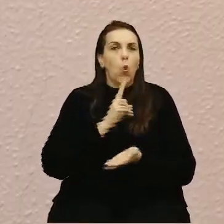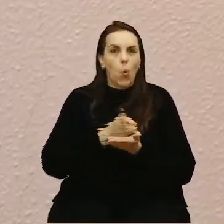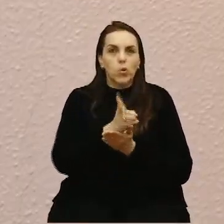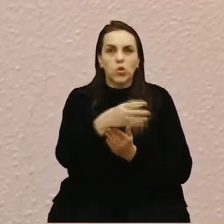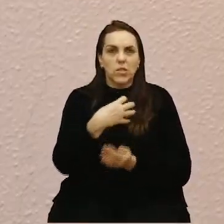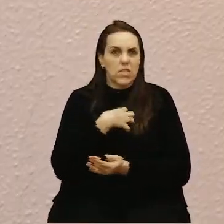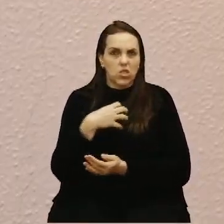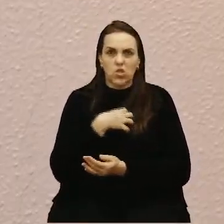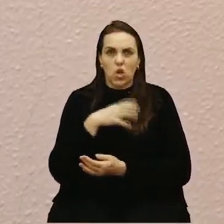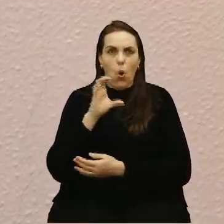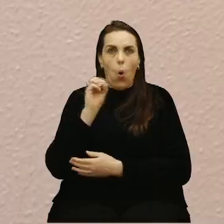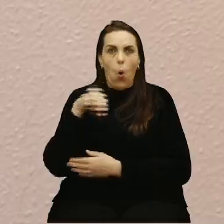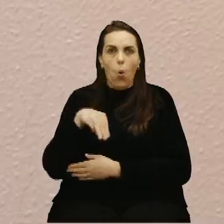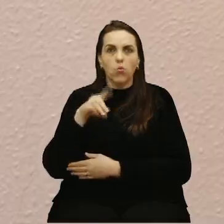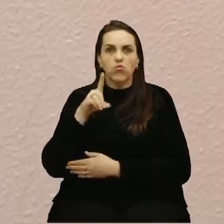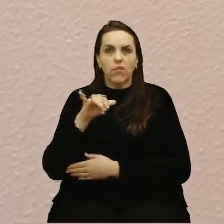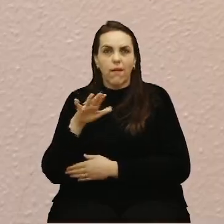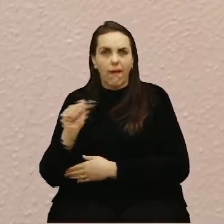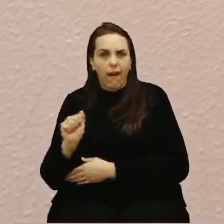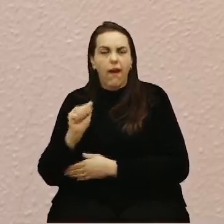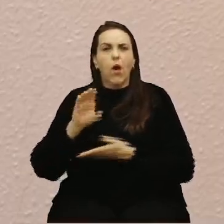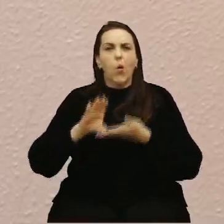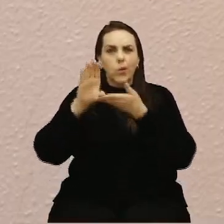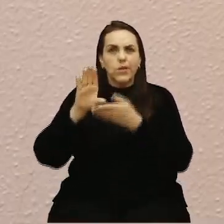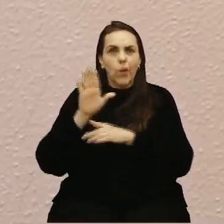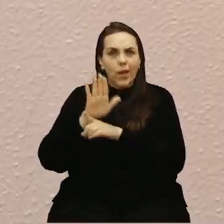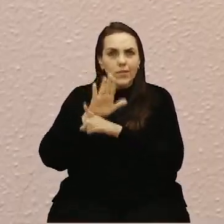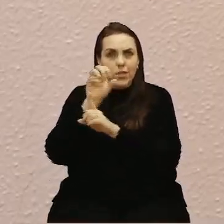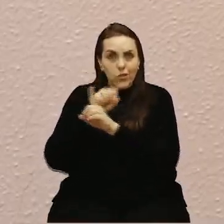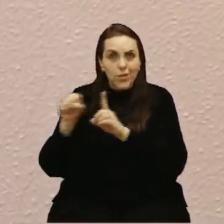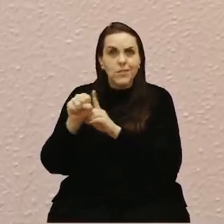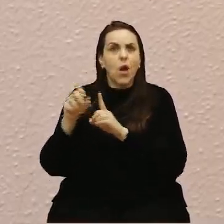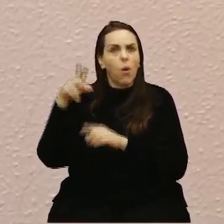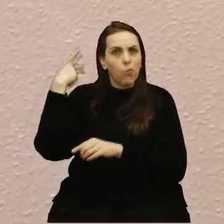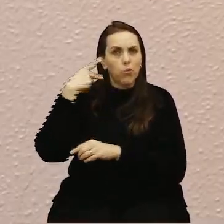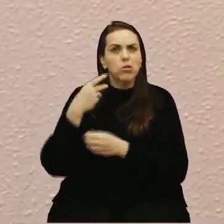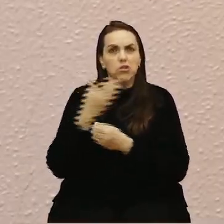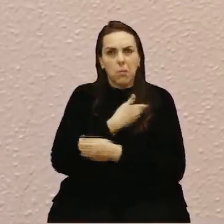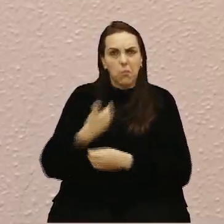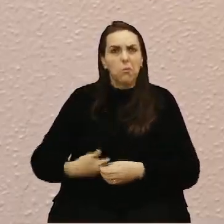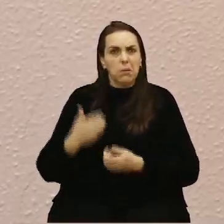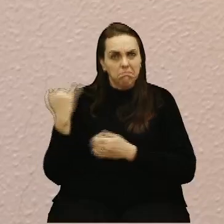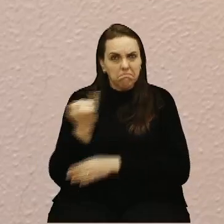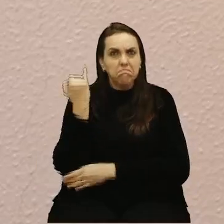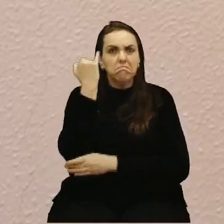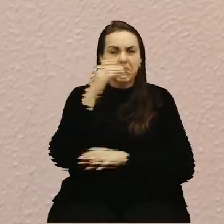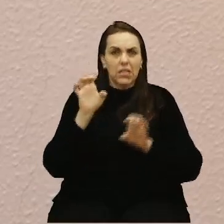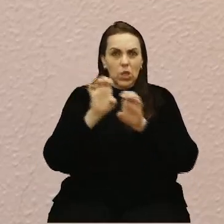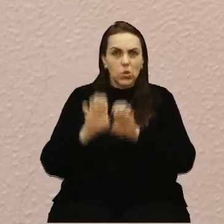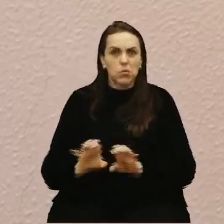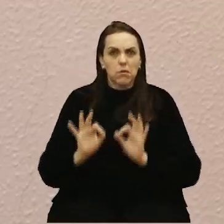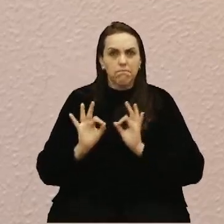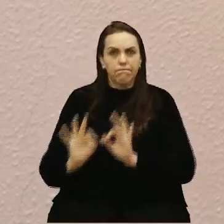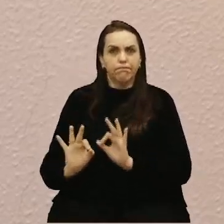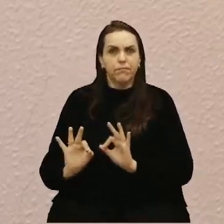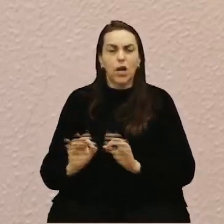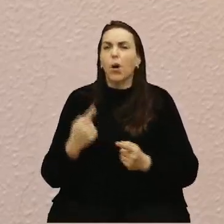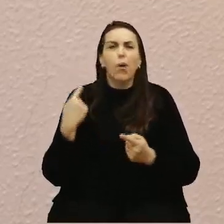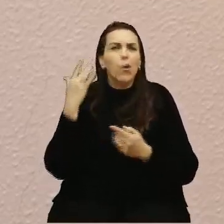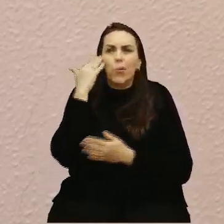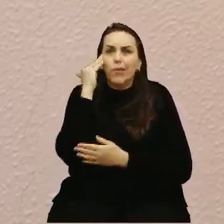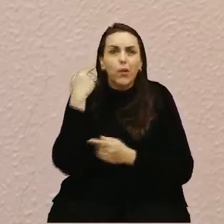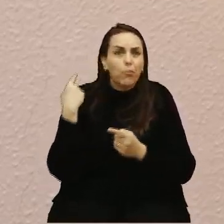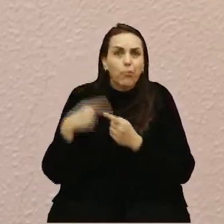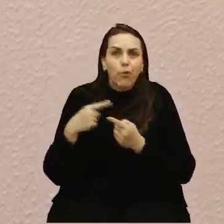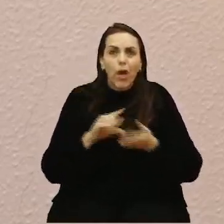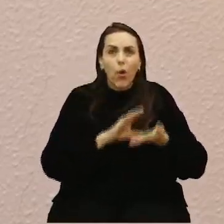Condica, tem o Conselho da Assistência, tem outros conselhos de políticas públicas importantes que têm uma estruturação efetiva. Eu não entendo porque o Conselho Municipal de Saúde